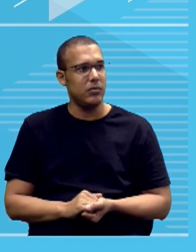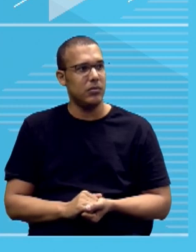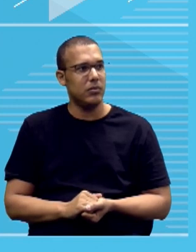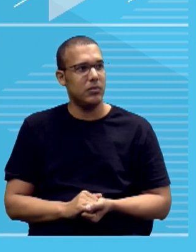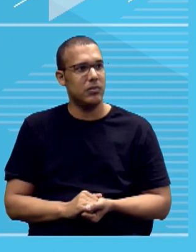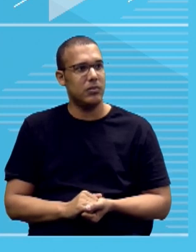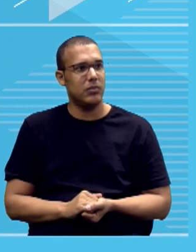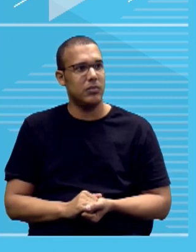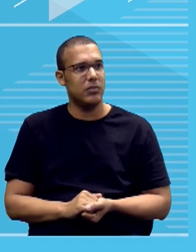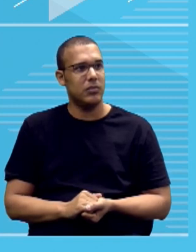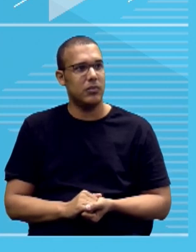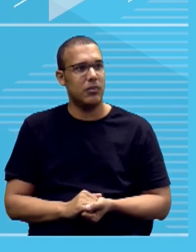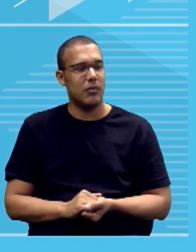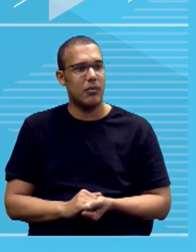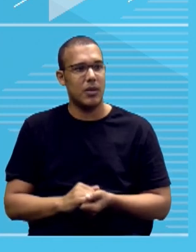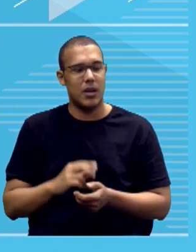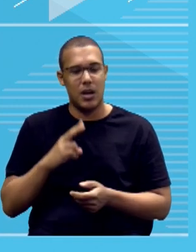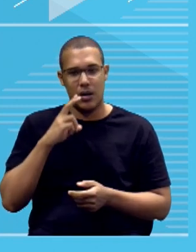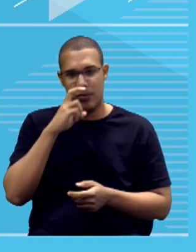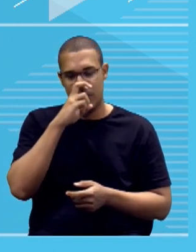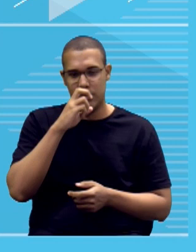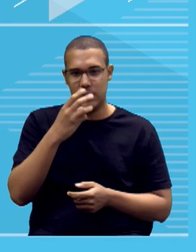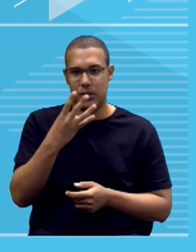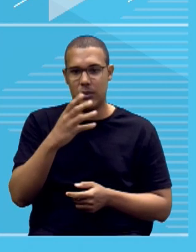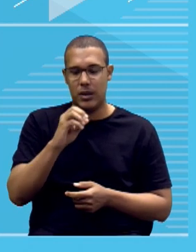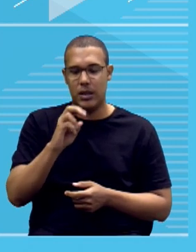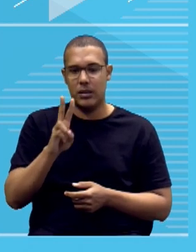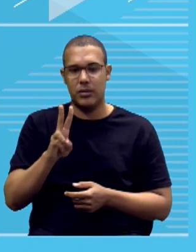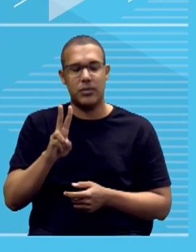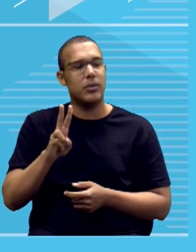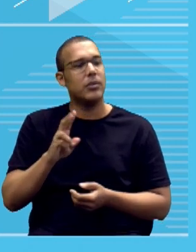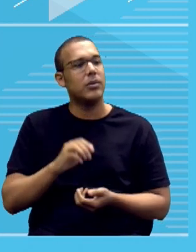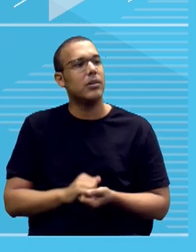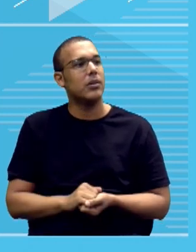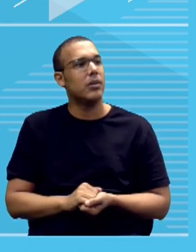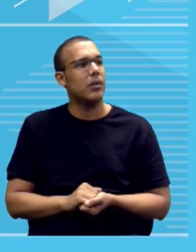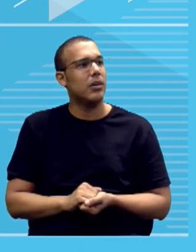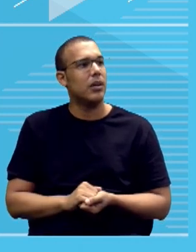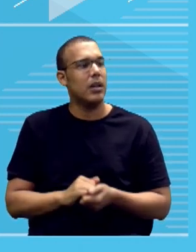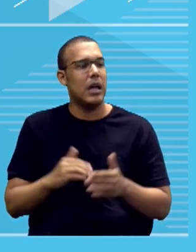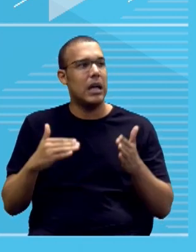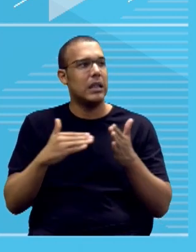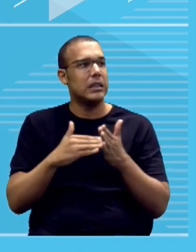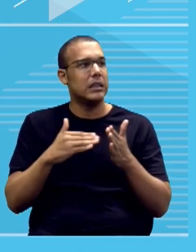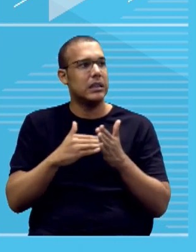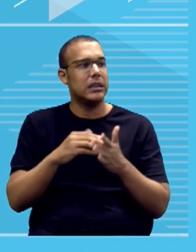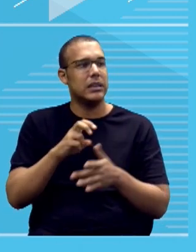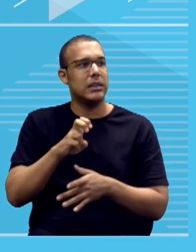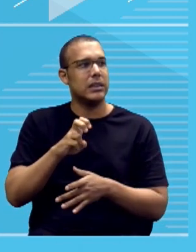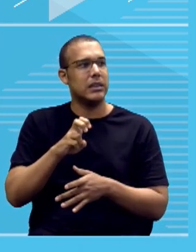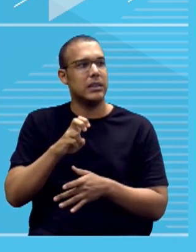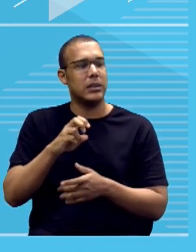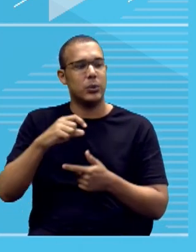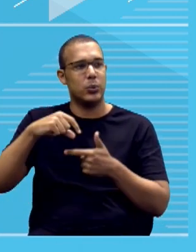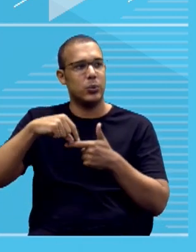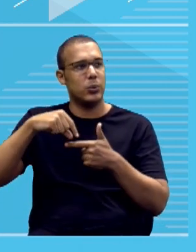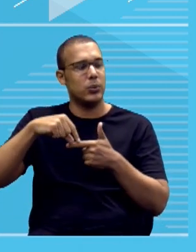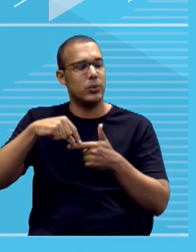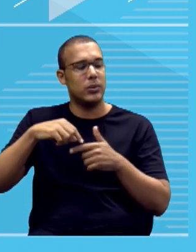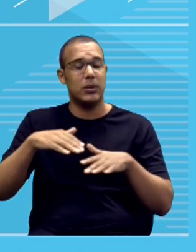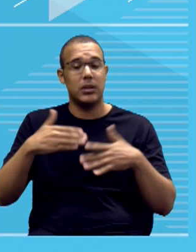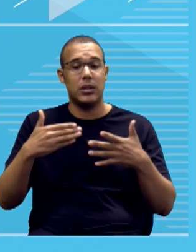volts, força eletromotriz de 40 volts, e uma resistência interna de 5 ohms, é correto afirmar